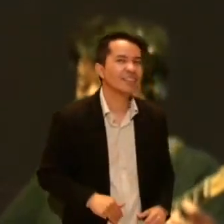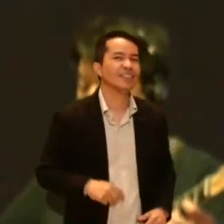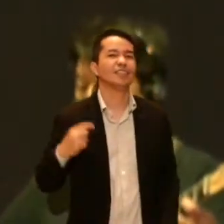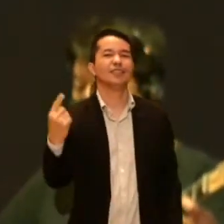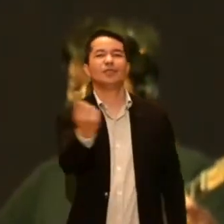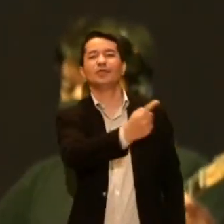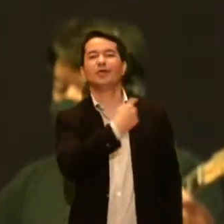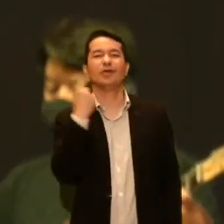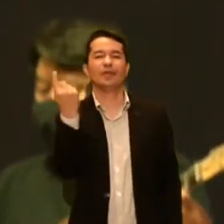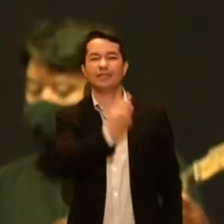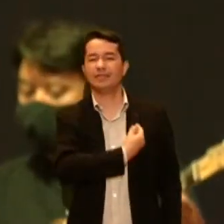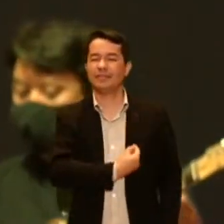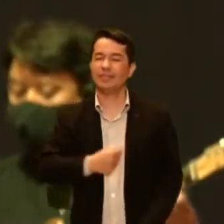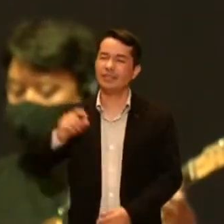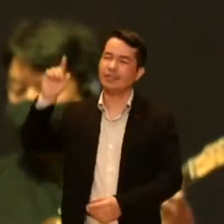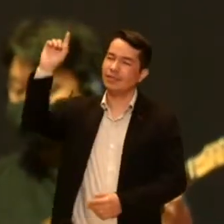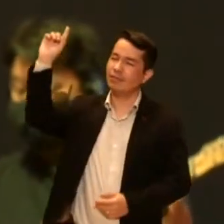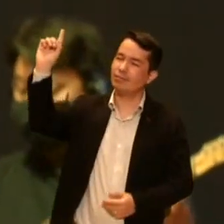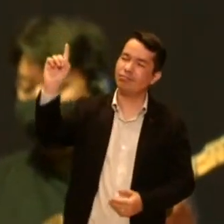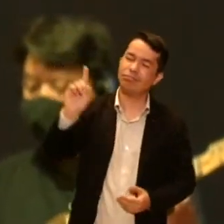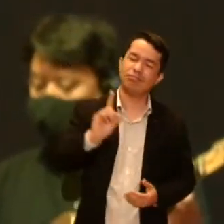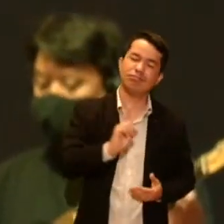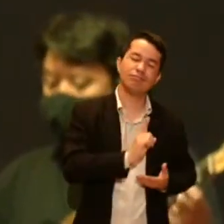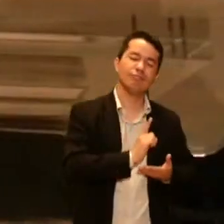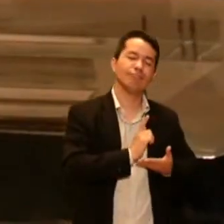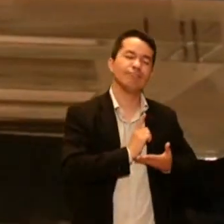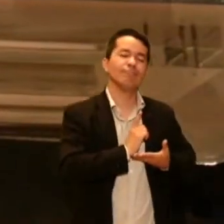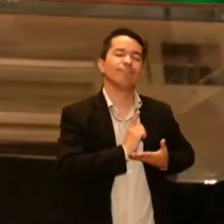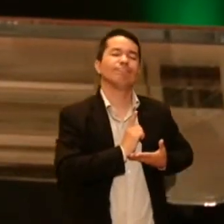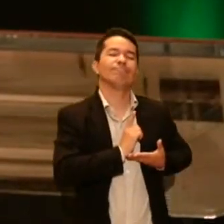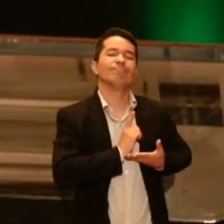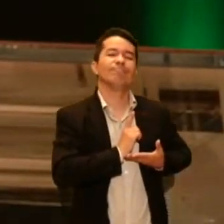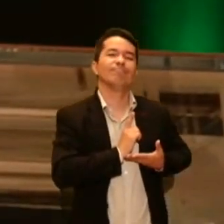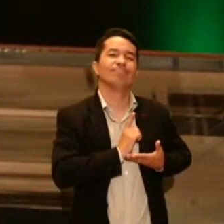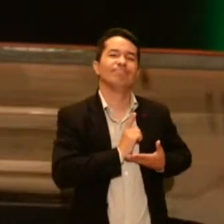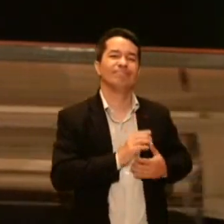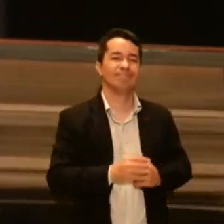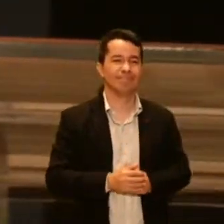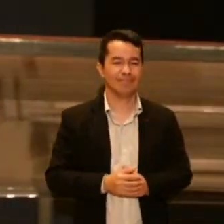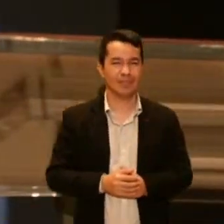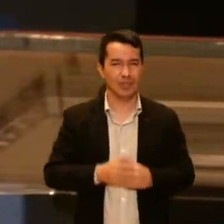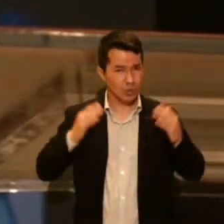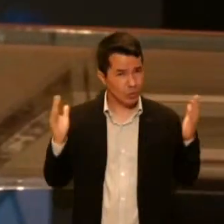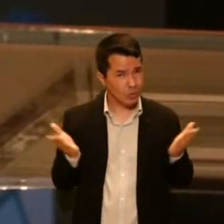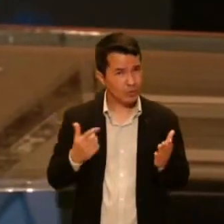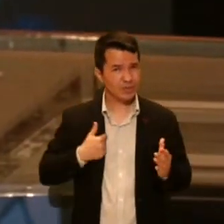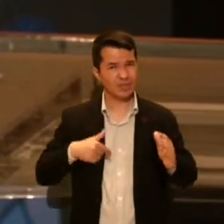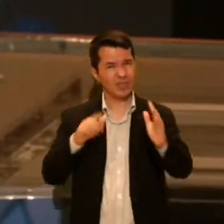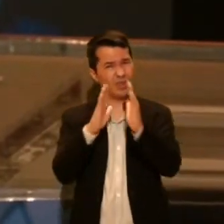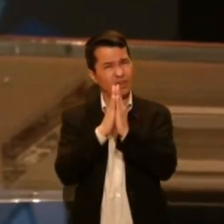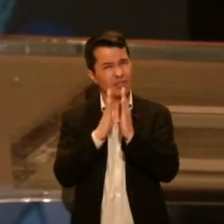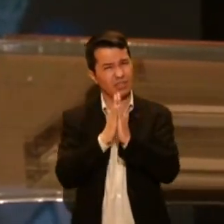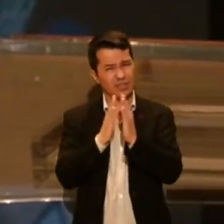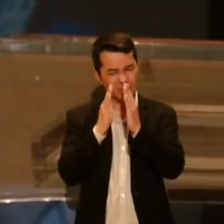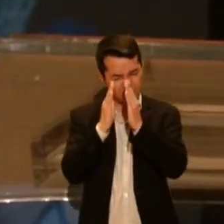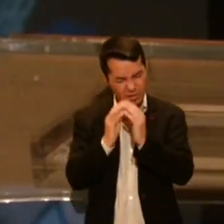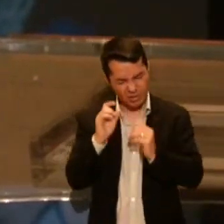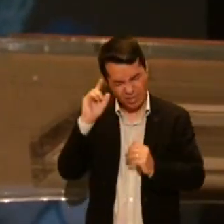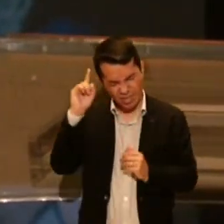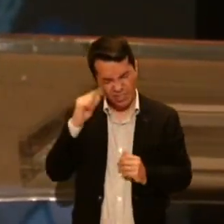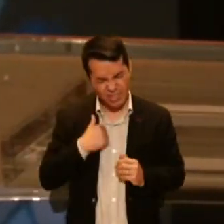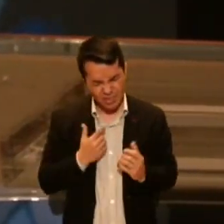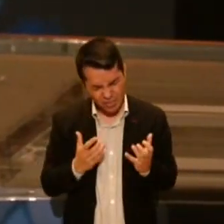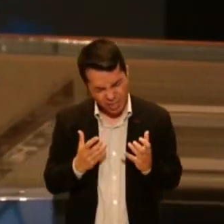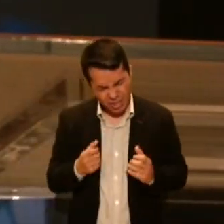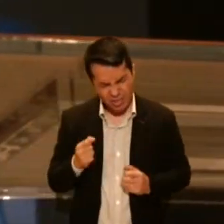vida. Hoje eu estava orando, falando: Senhor, eu queria te pedir uma coisa nova. Eu queria